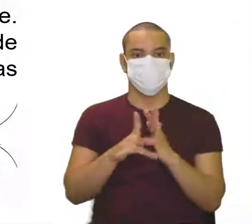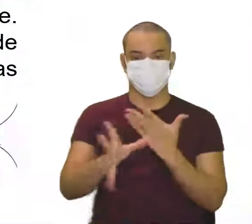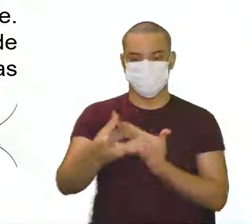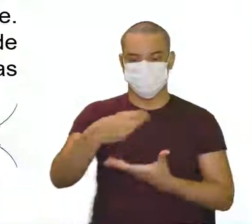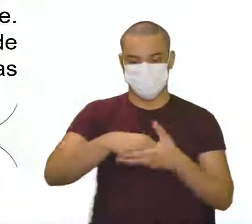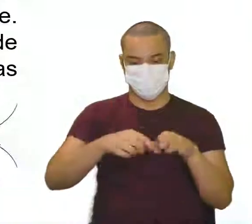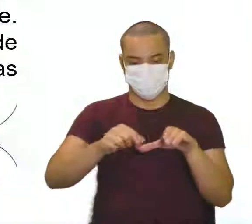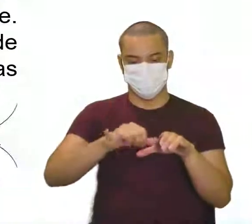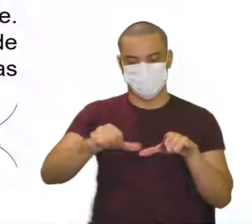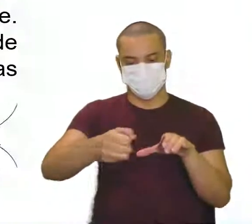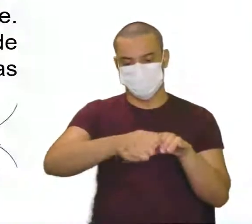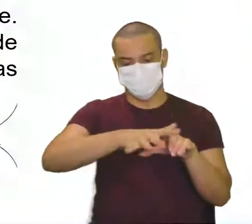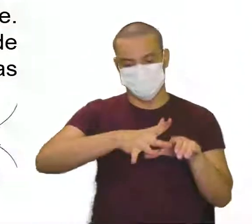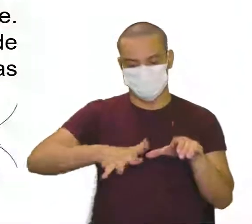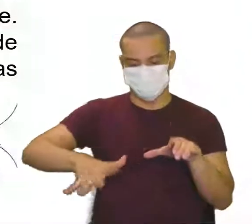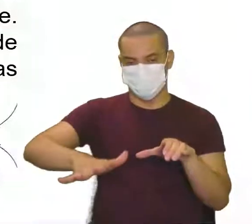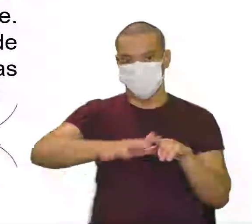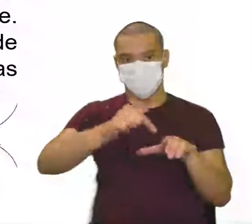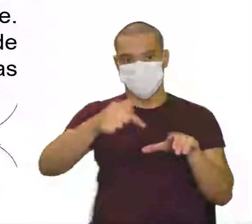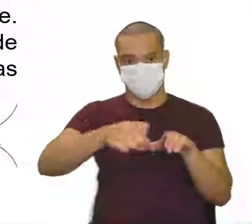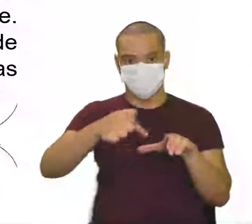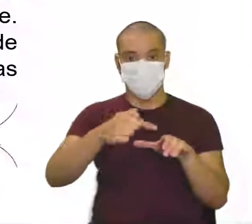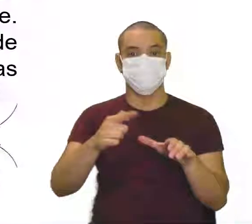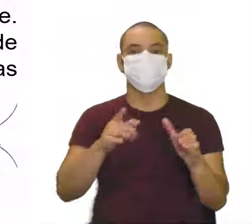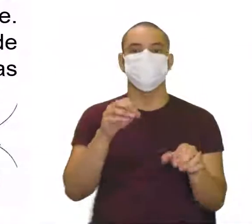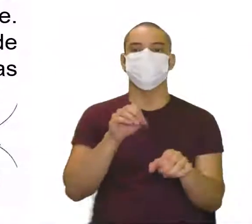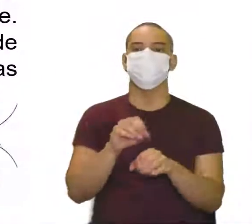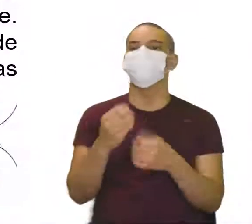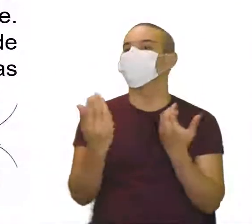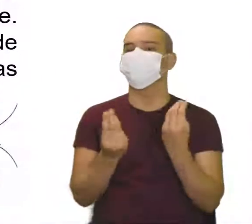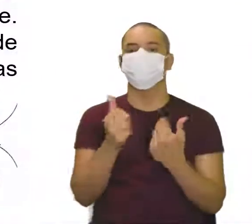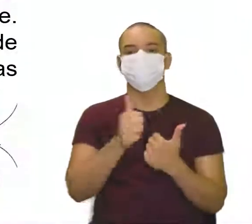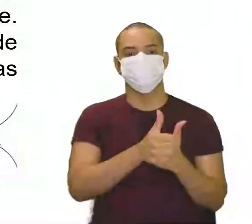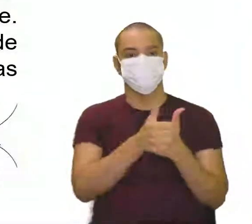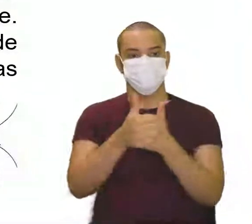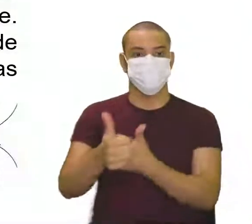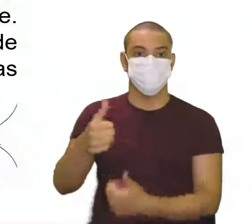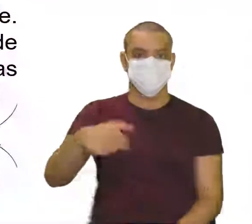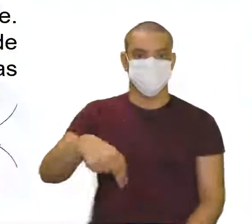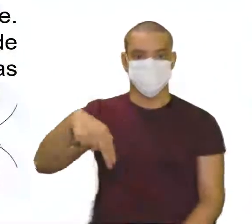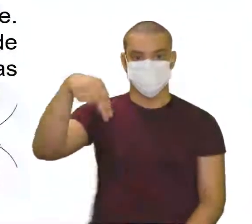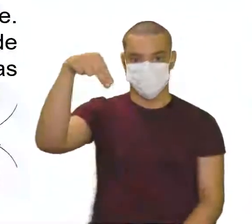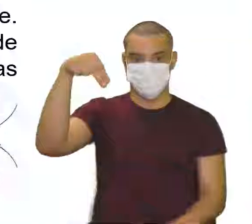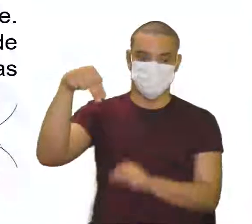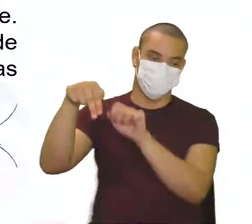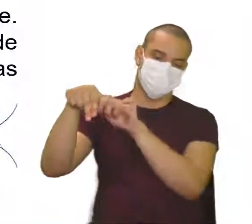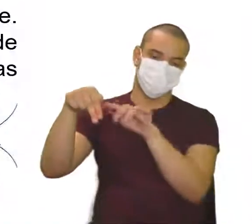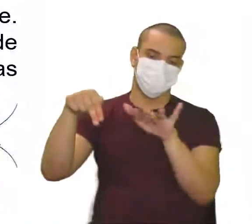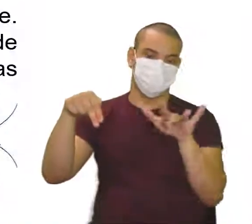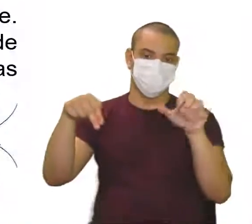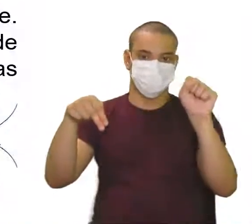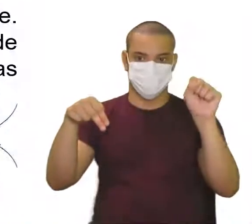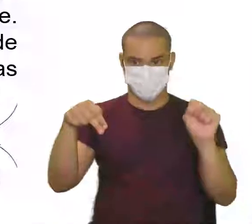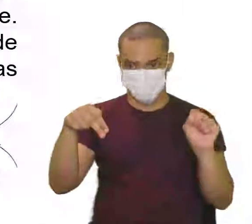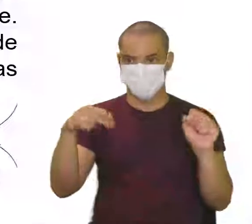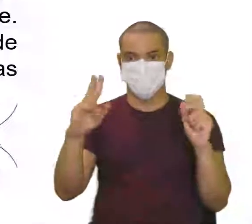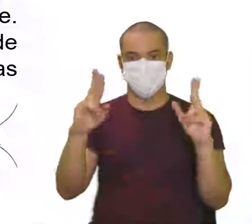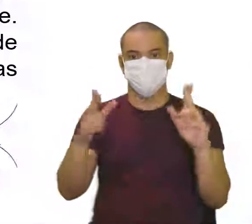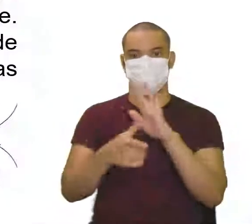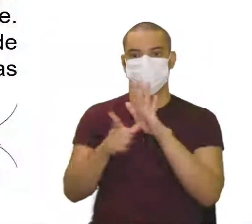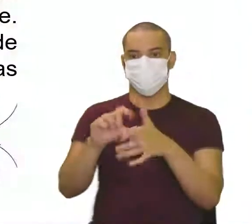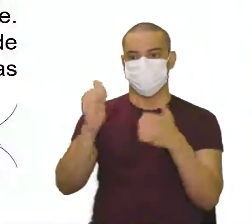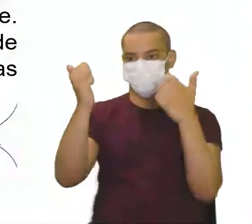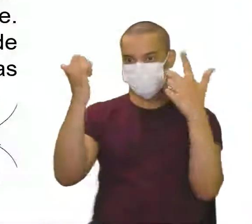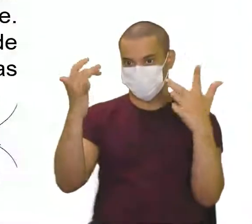campo magnético. Estas são orientadas do polo norte em direção ao polo sul, como eu já falei para vocês,